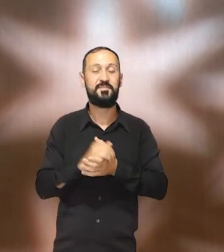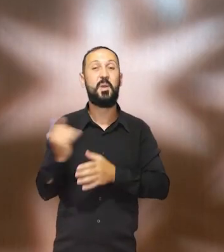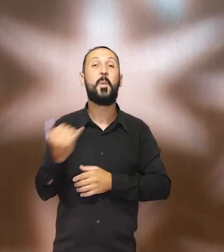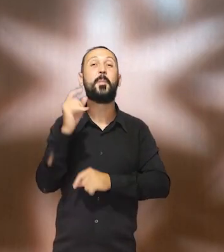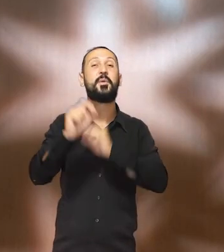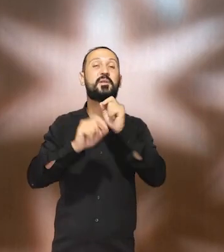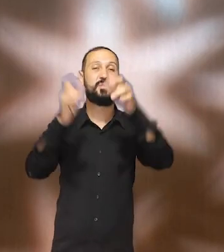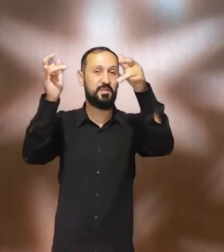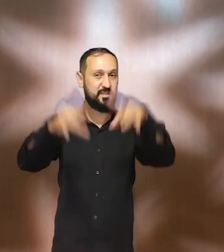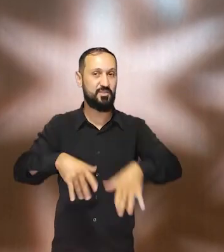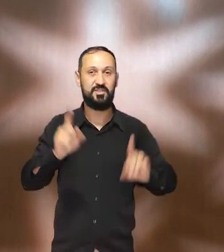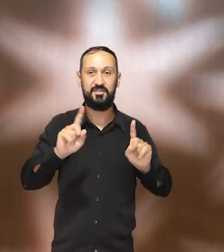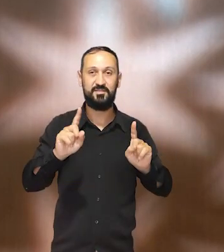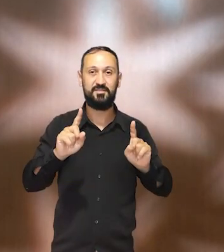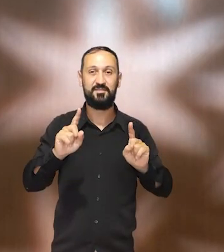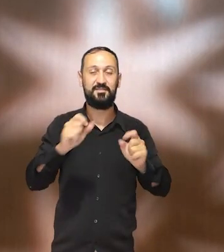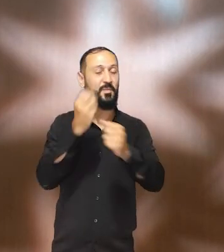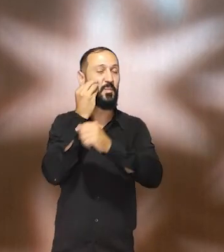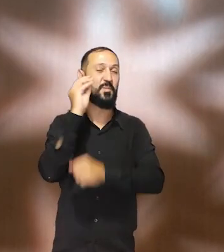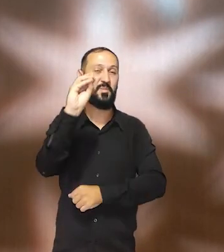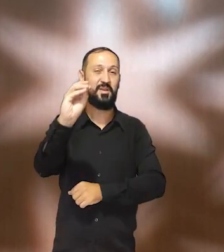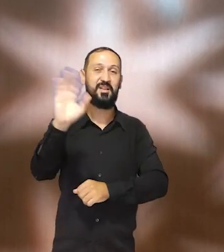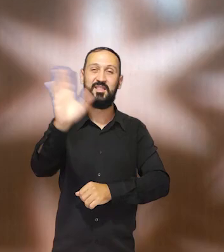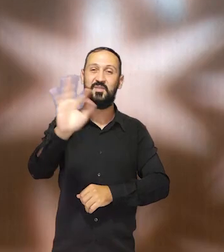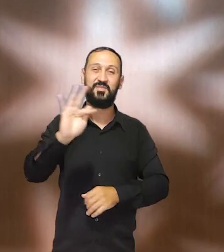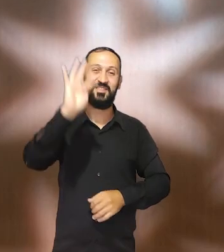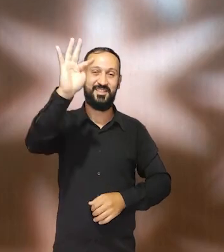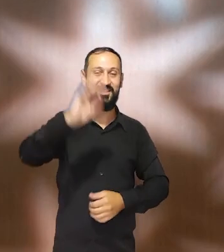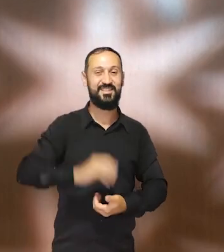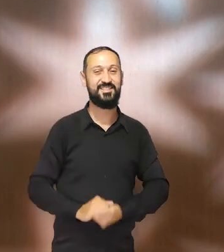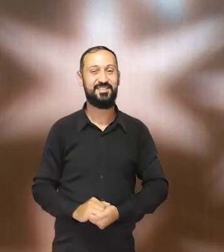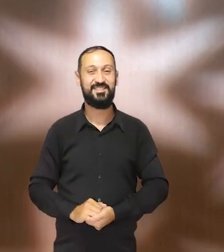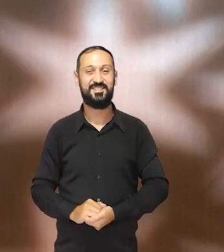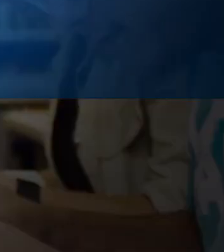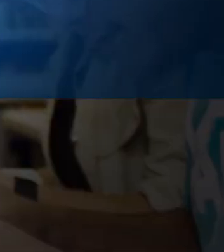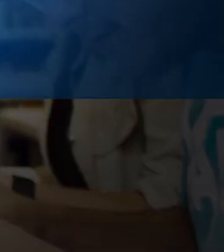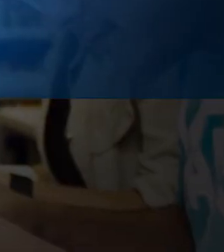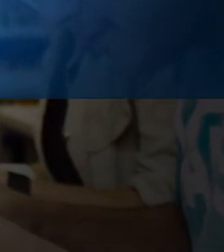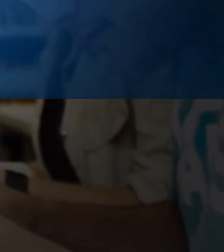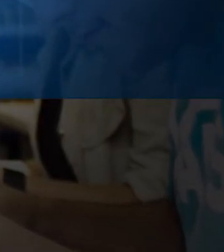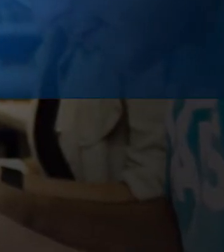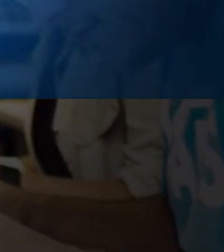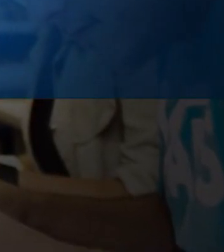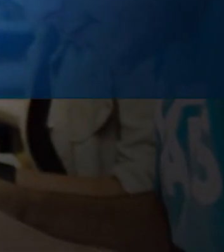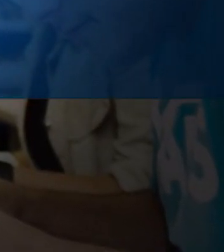interesse. O importante é não desistir. Um grande beijo e até a próxima.